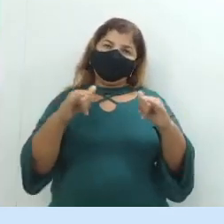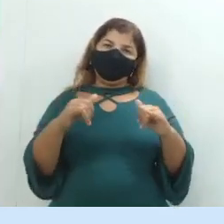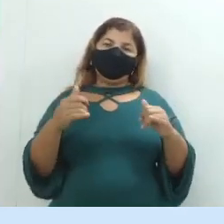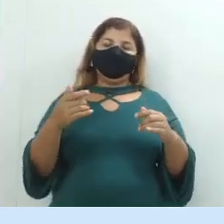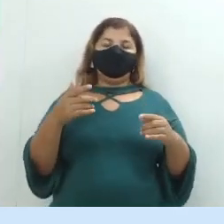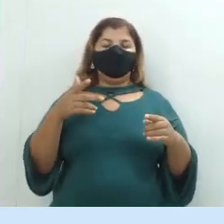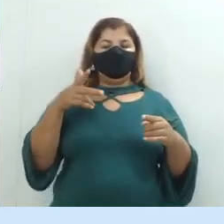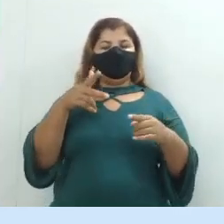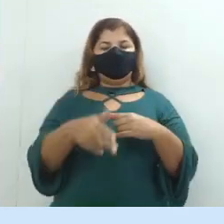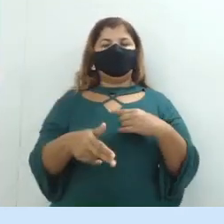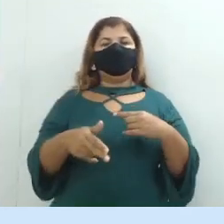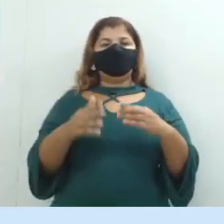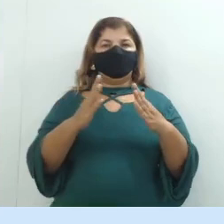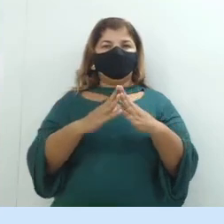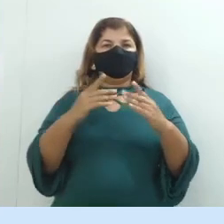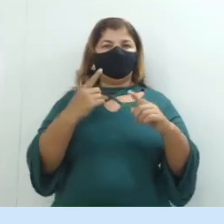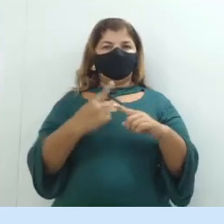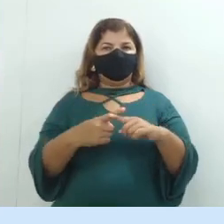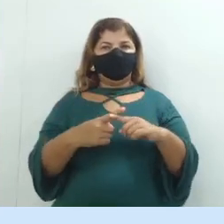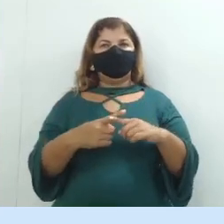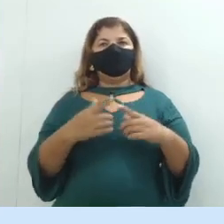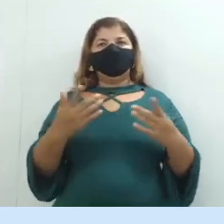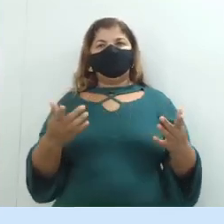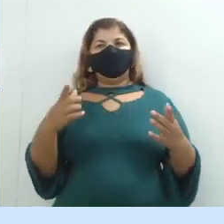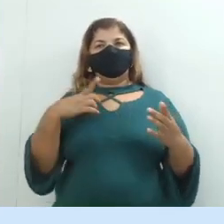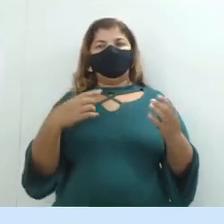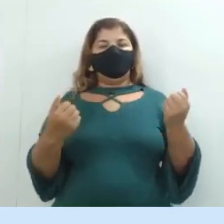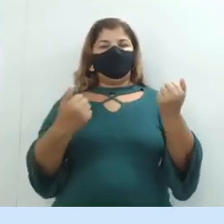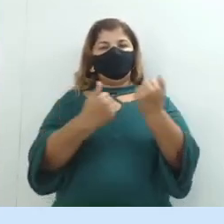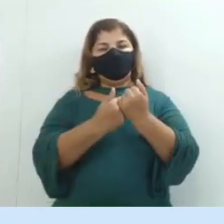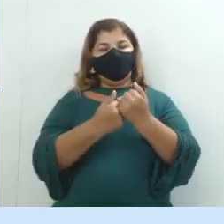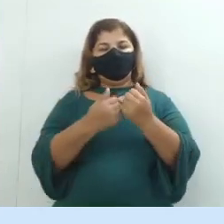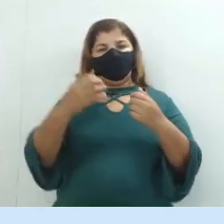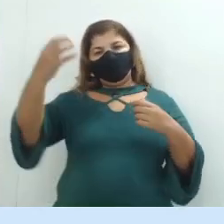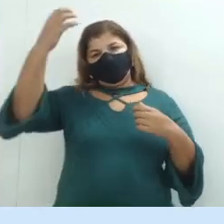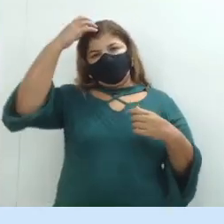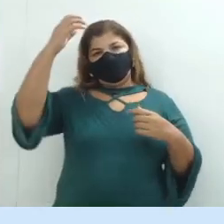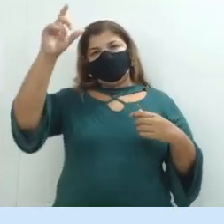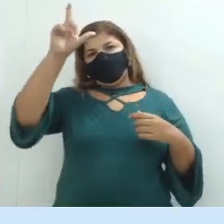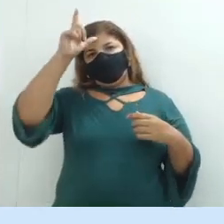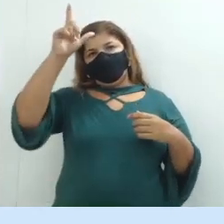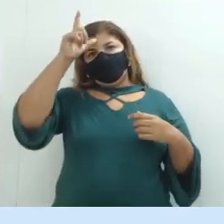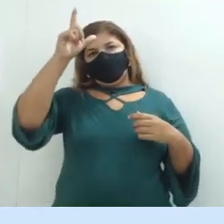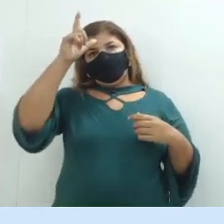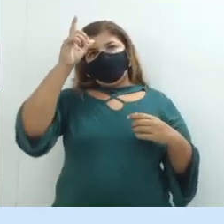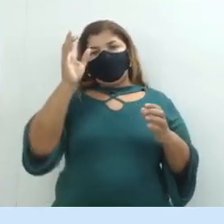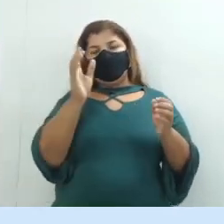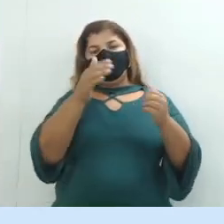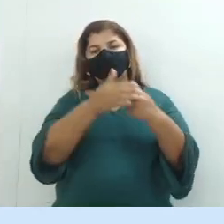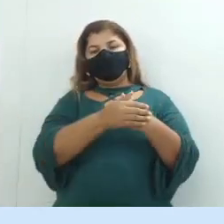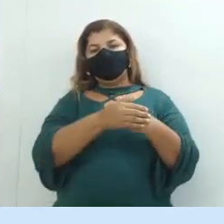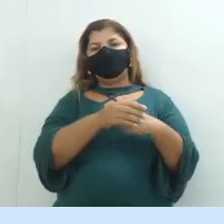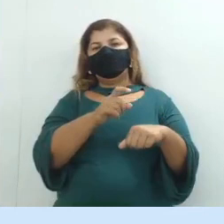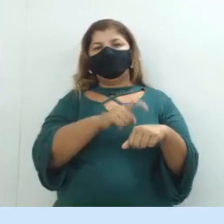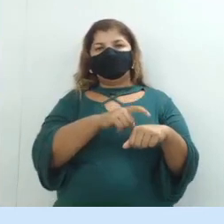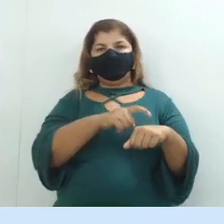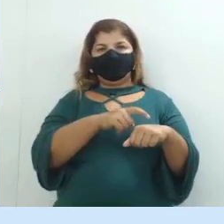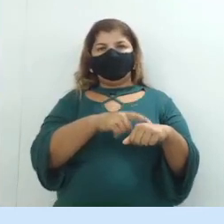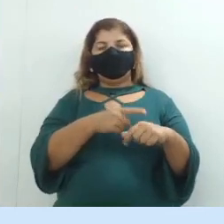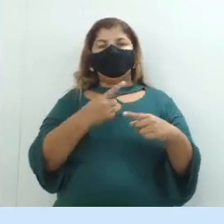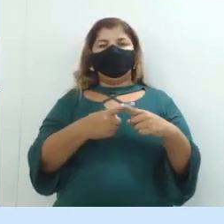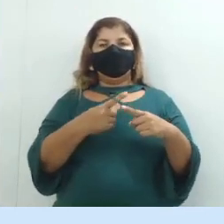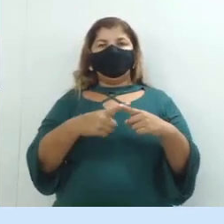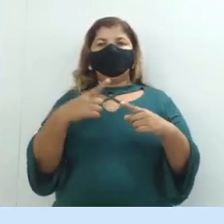com a igreja e encontra apoio em alguns príncipes alemães que esconderam Lutero por um tempo, né? Porque ele passou a